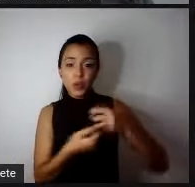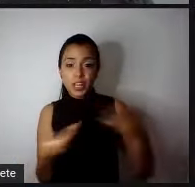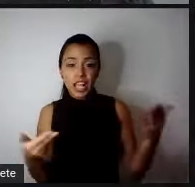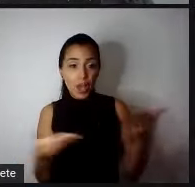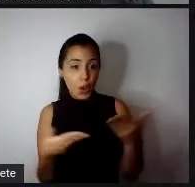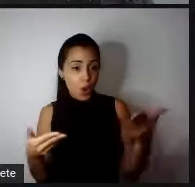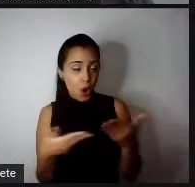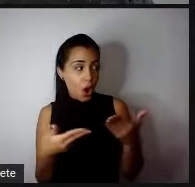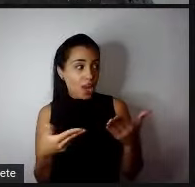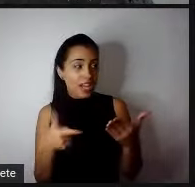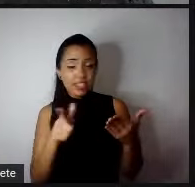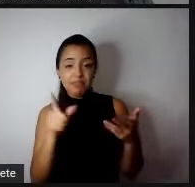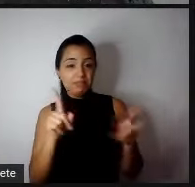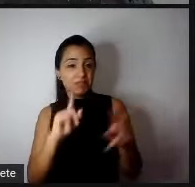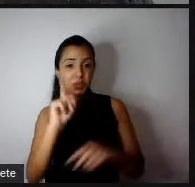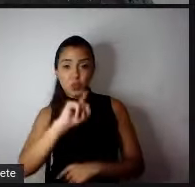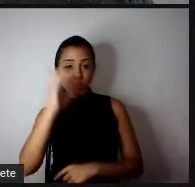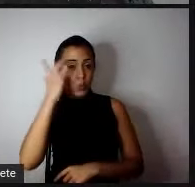Sem saber,